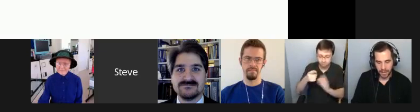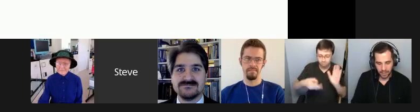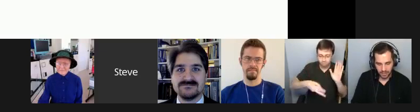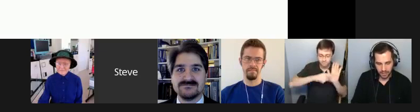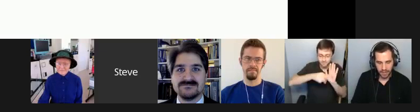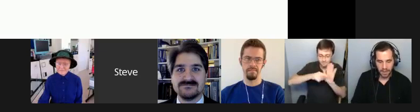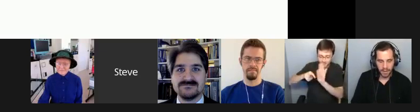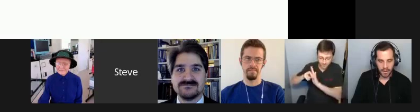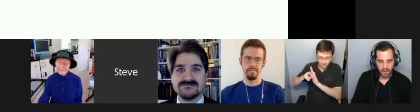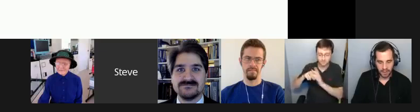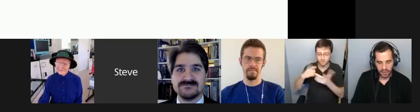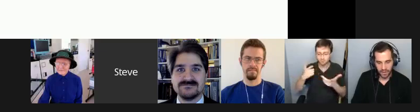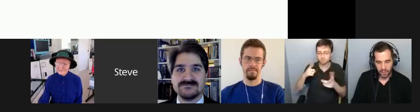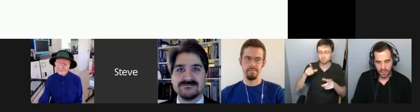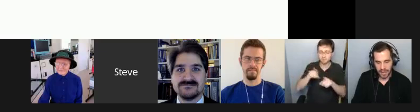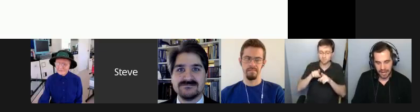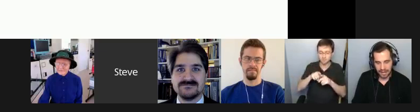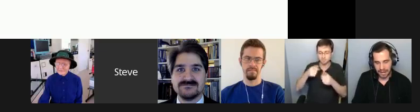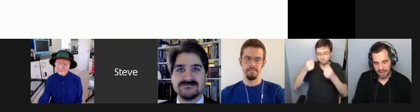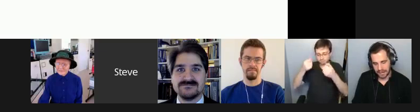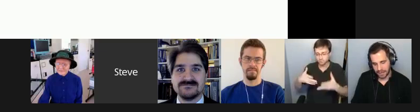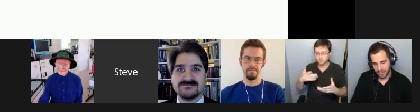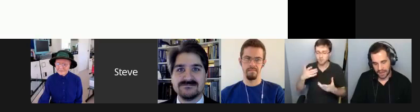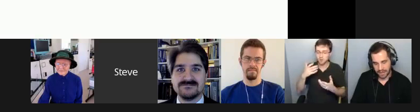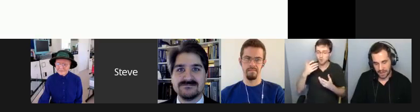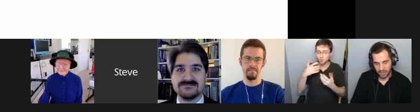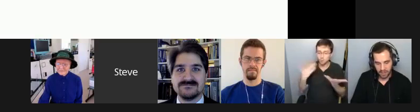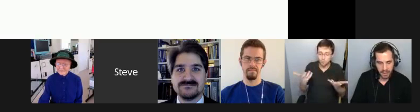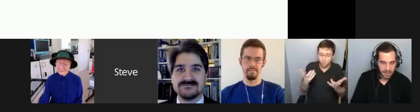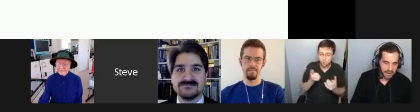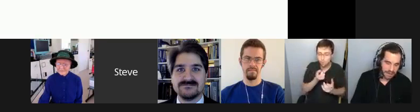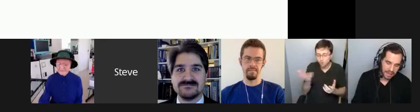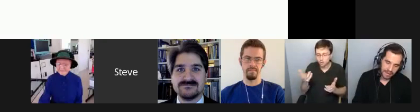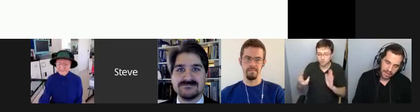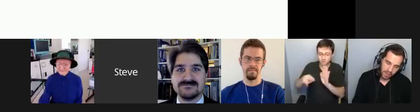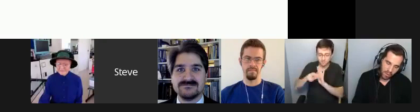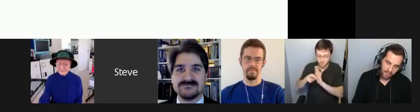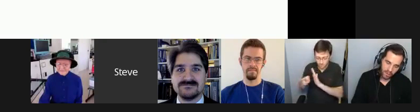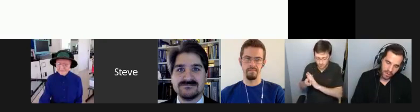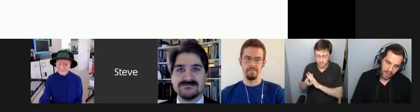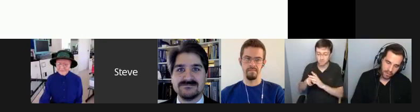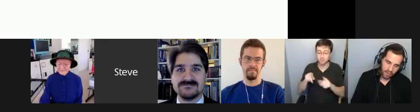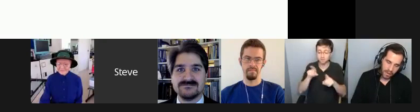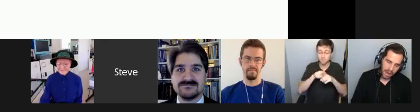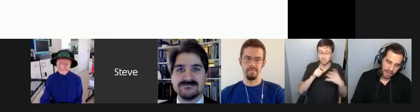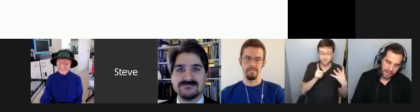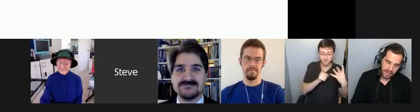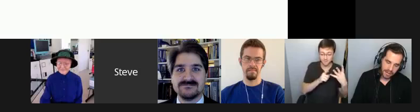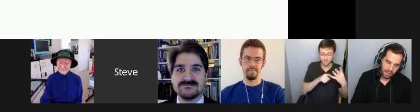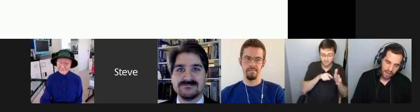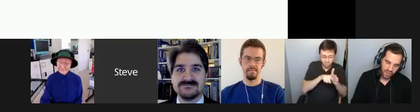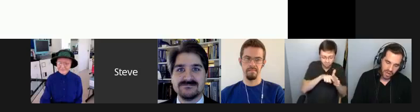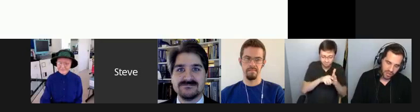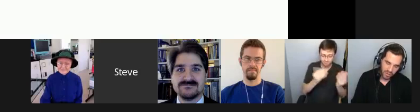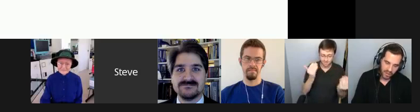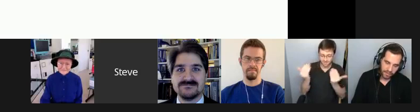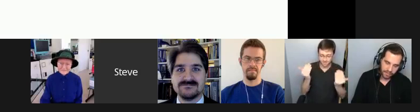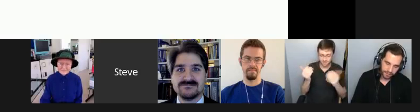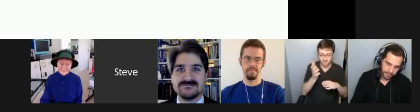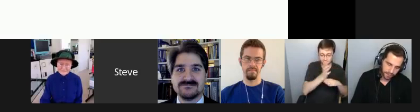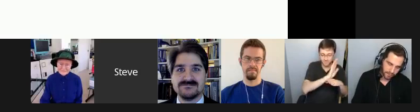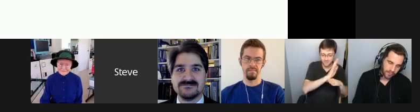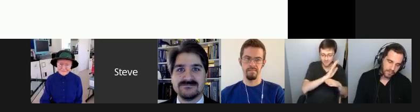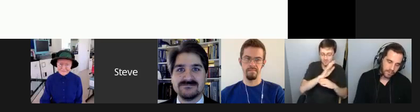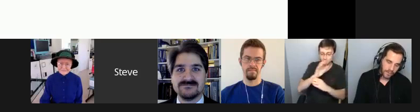três elementos. Então, nós tivemos essa identificação, se houve ou não a descrição imagética